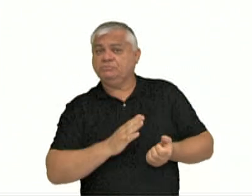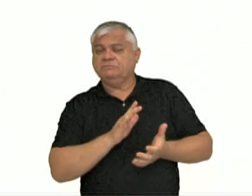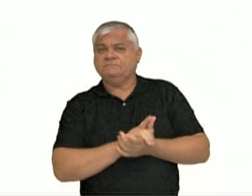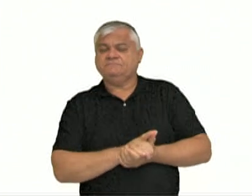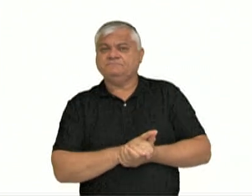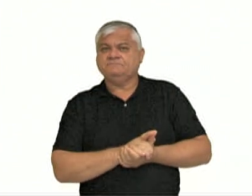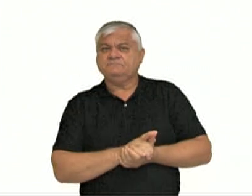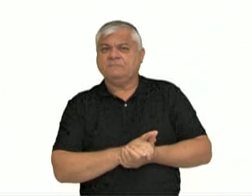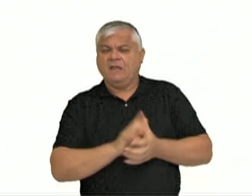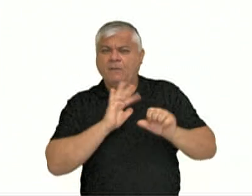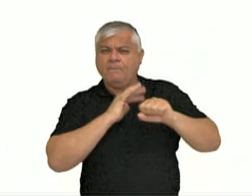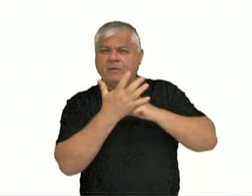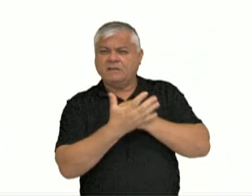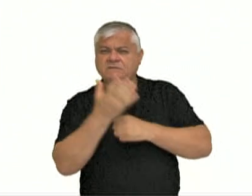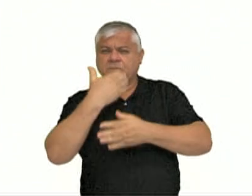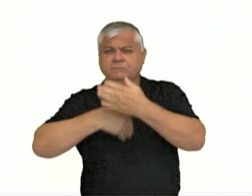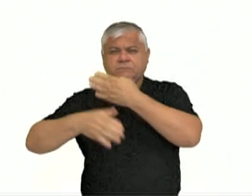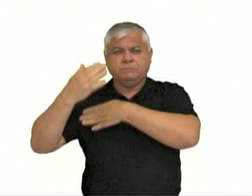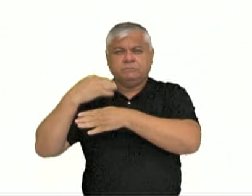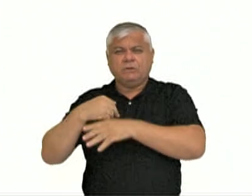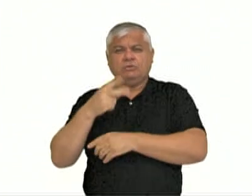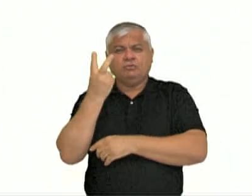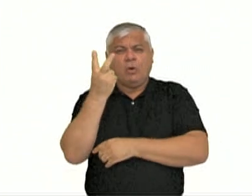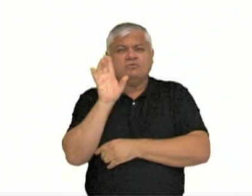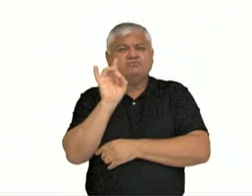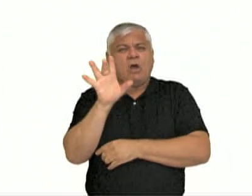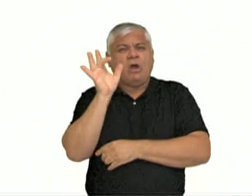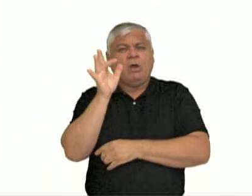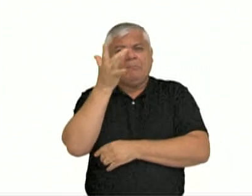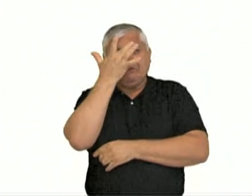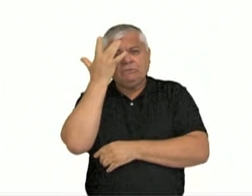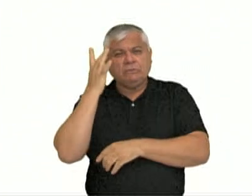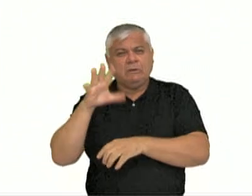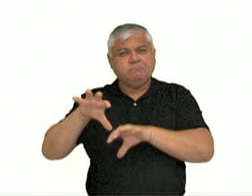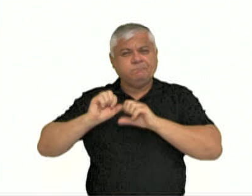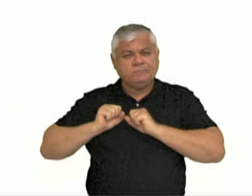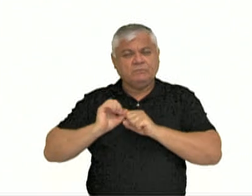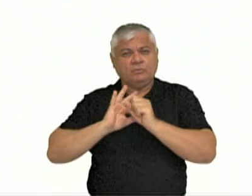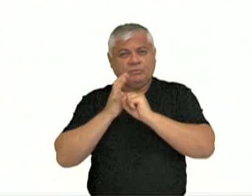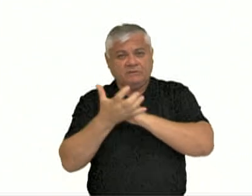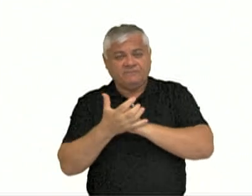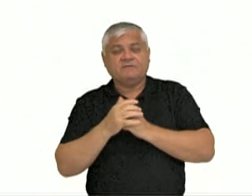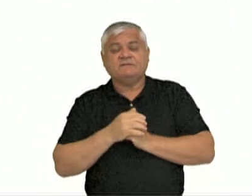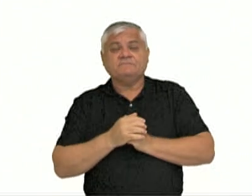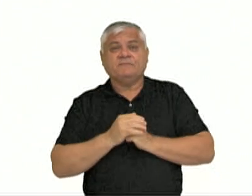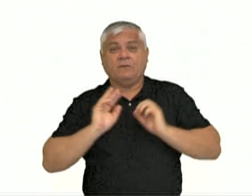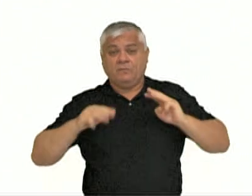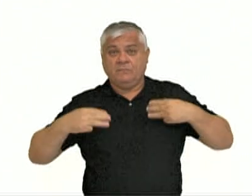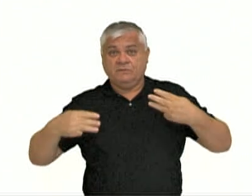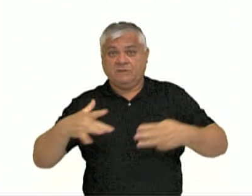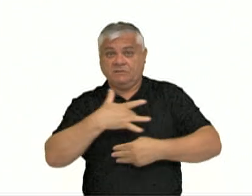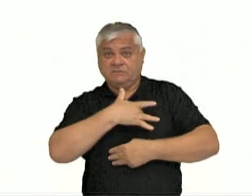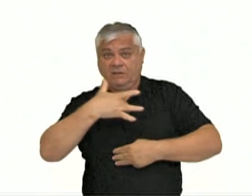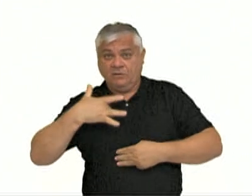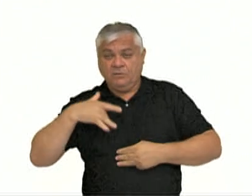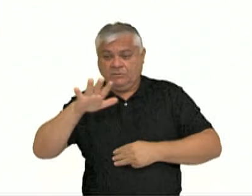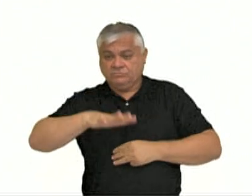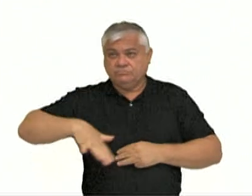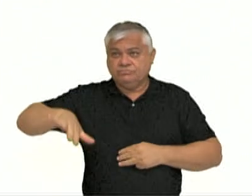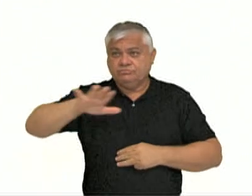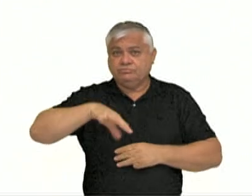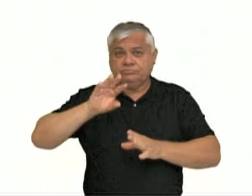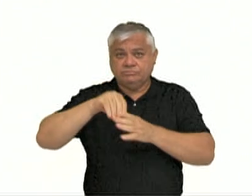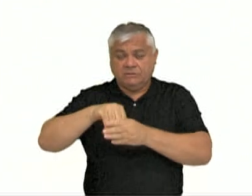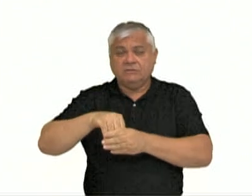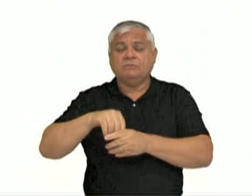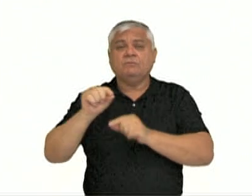Quando o Brasil ainda tinha registrado apenas 2 casos confirmados de coronavírus, o Ministério da Saúde e o mundo acadêmico nacional se